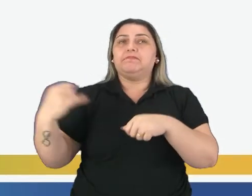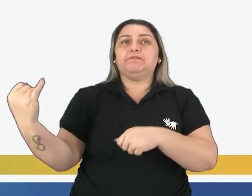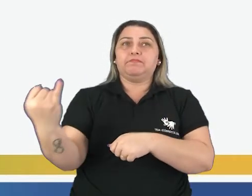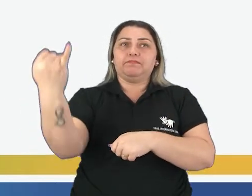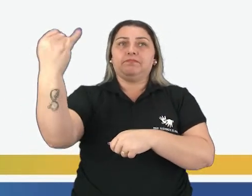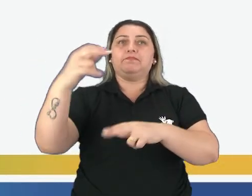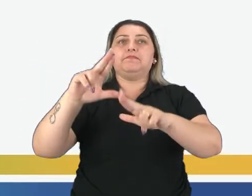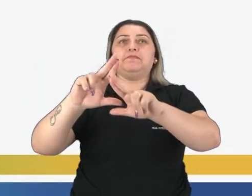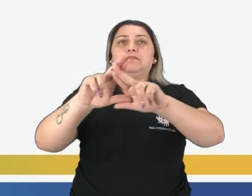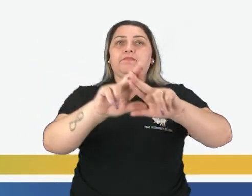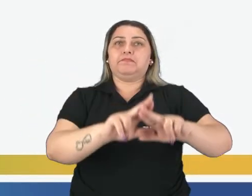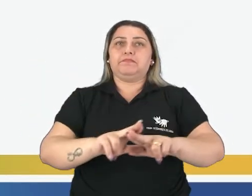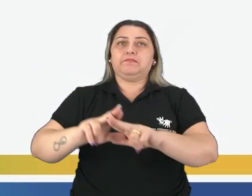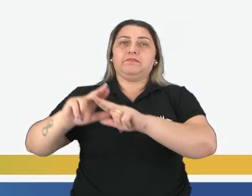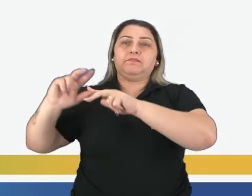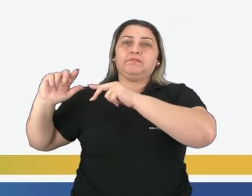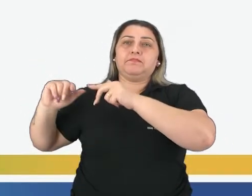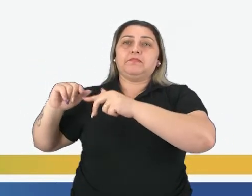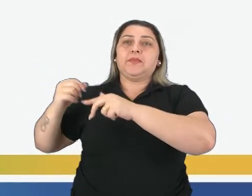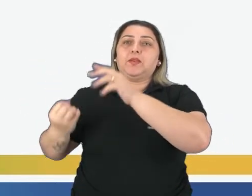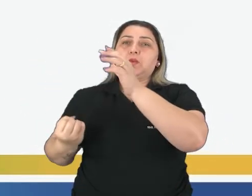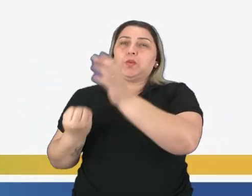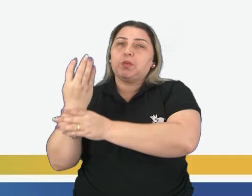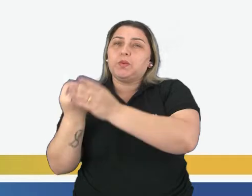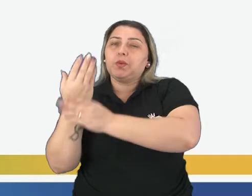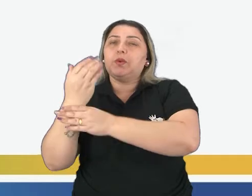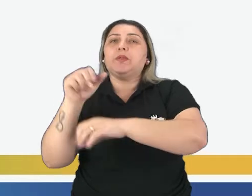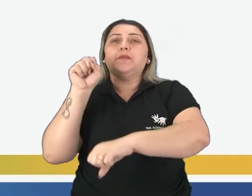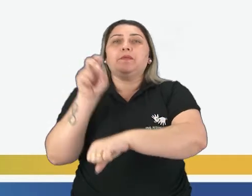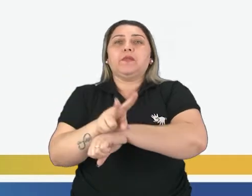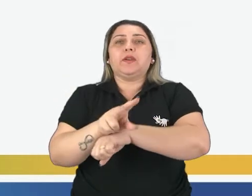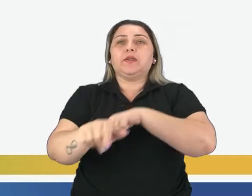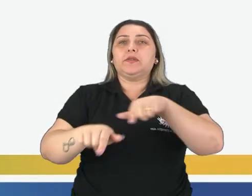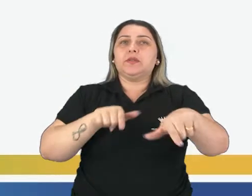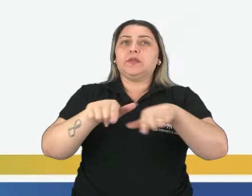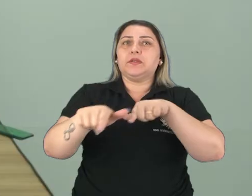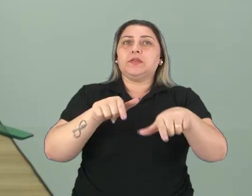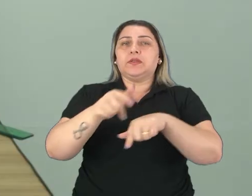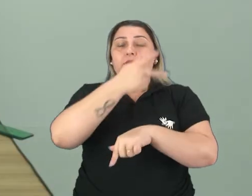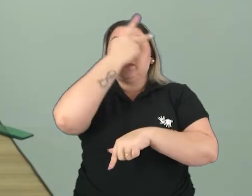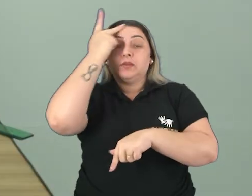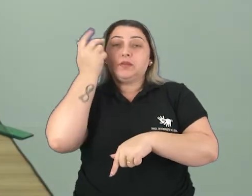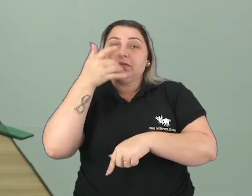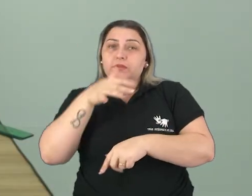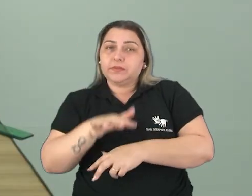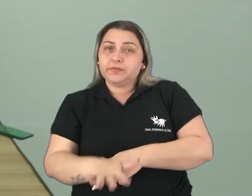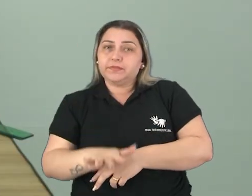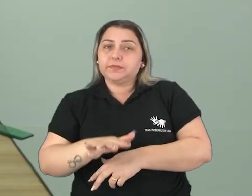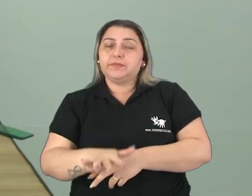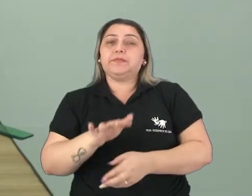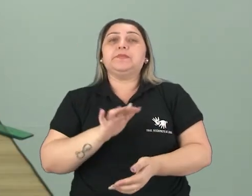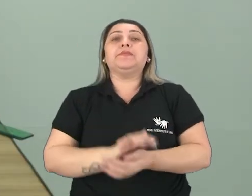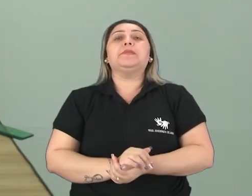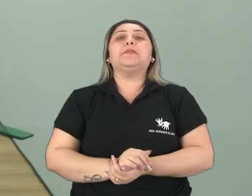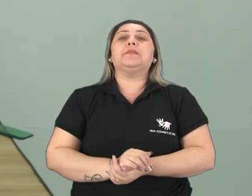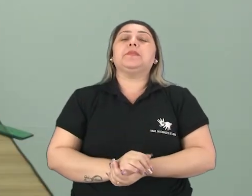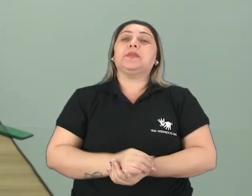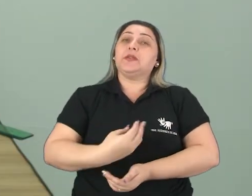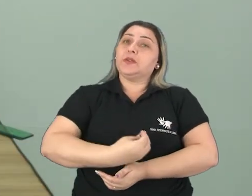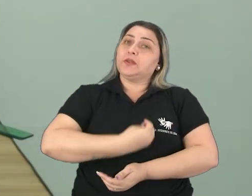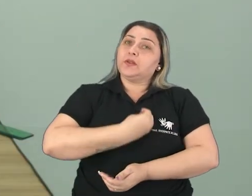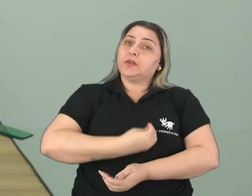da reciclagem para a geração de emprego. Muitas pessoas, crianças, elas